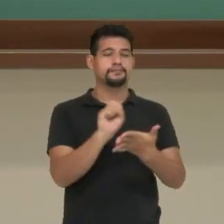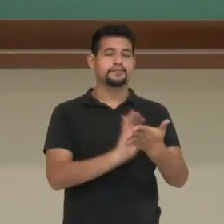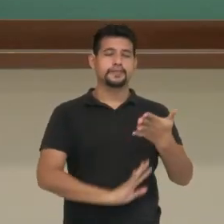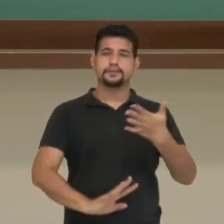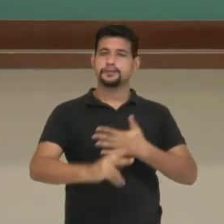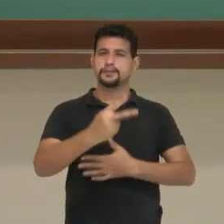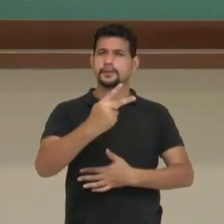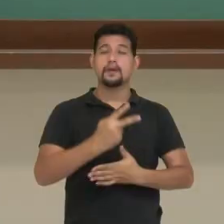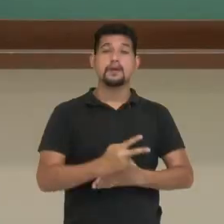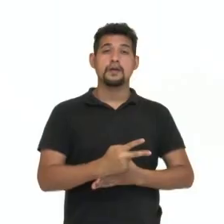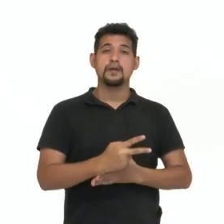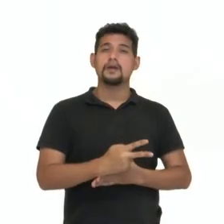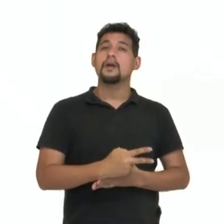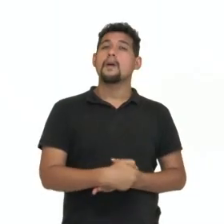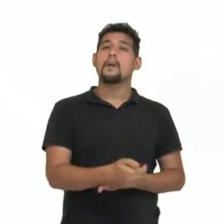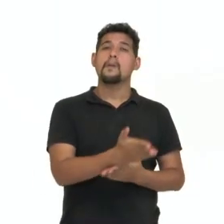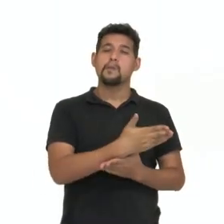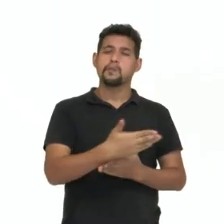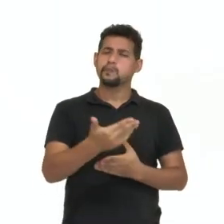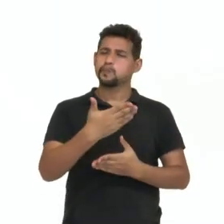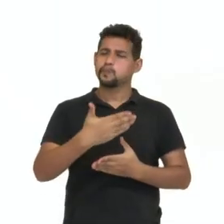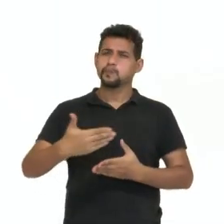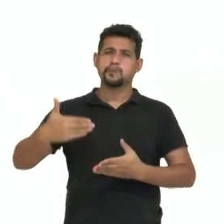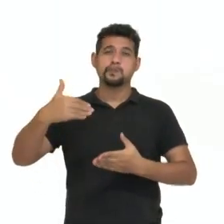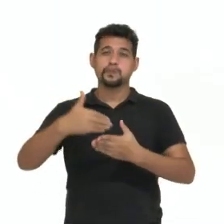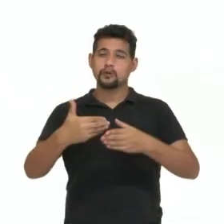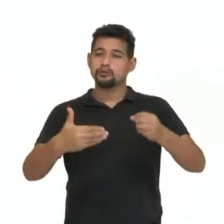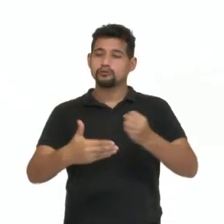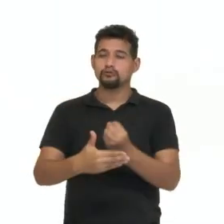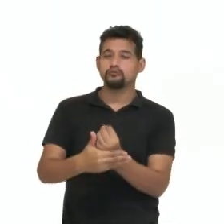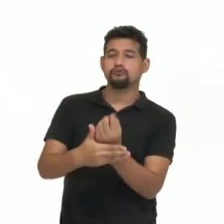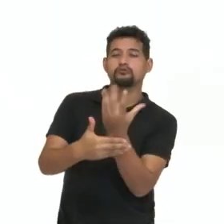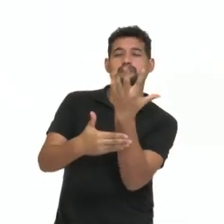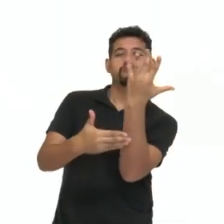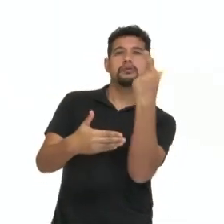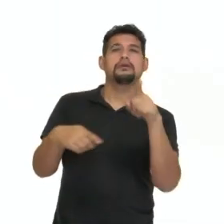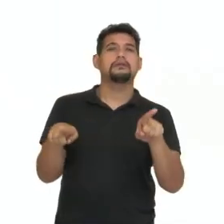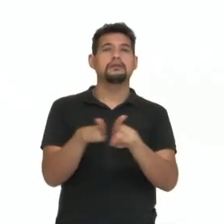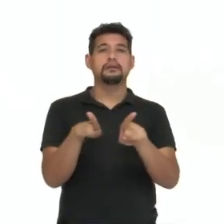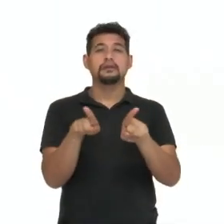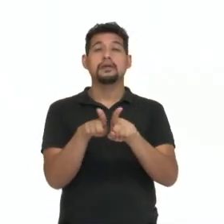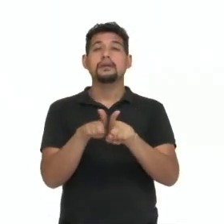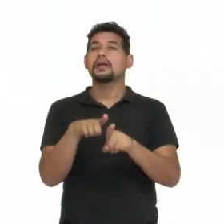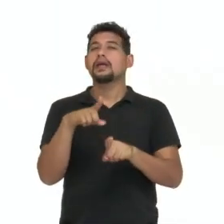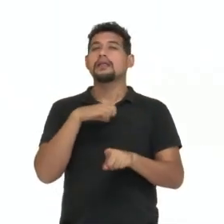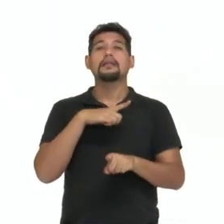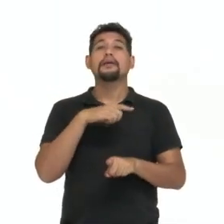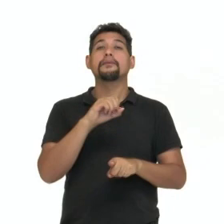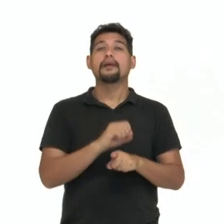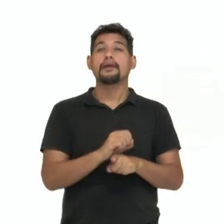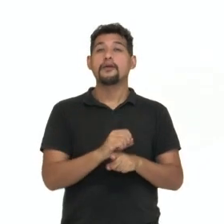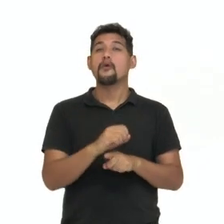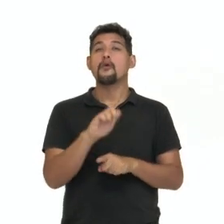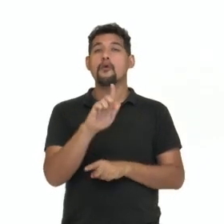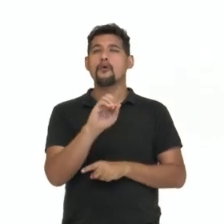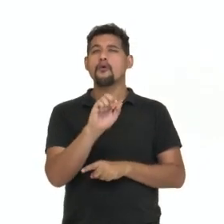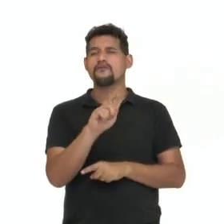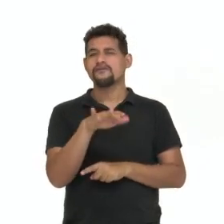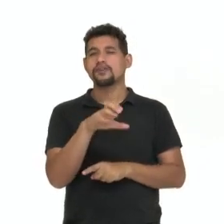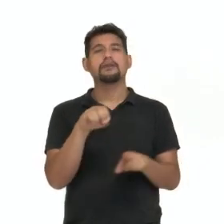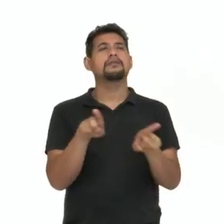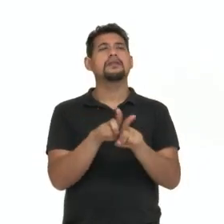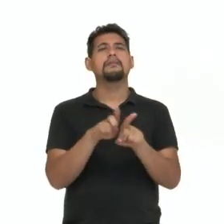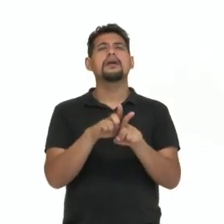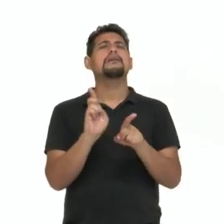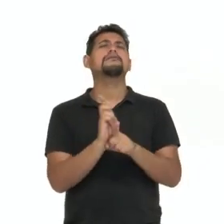2. Baleias e golfinhos são exemplos de mamíferos aquáticos. Conhecendo as características que são exclusivas de mamíferos, o que faz com que esses